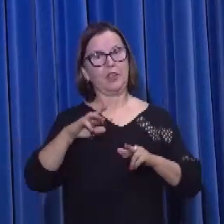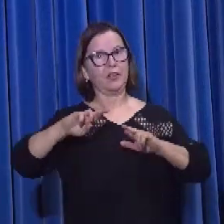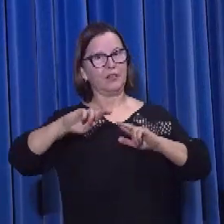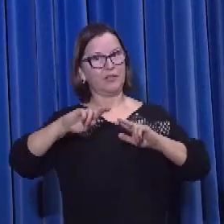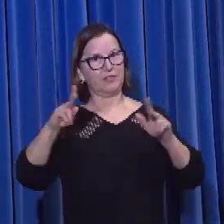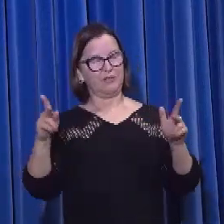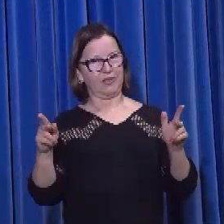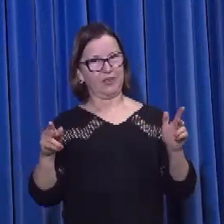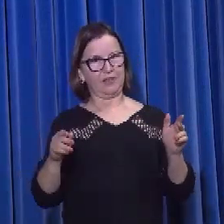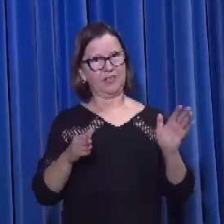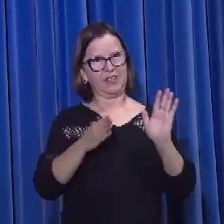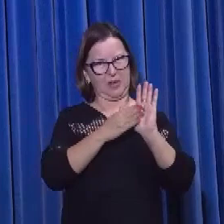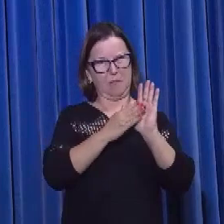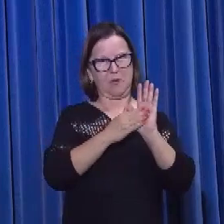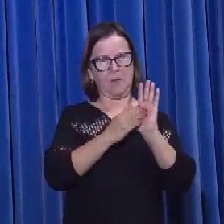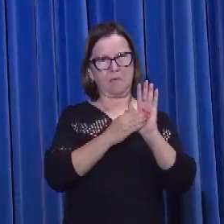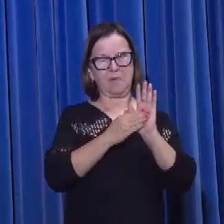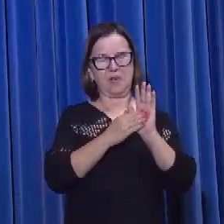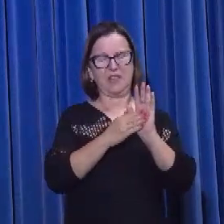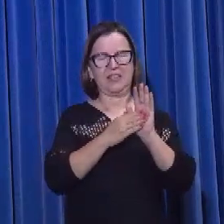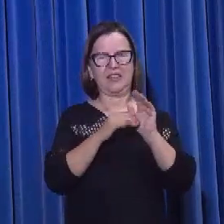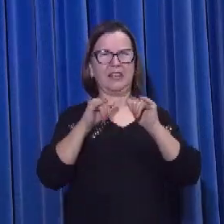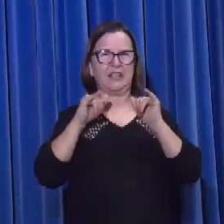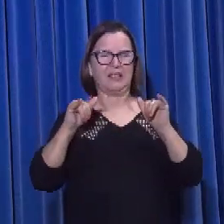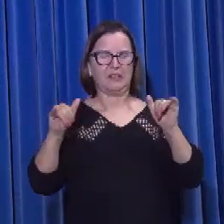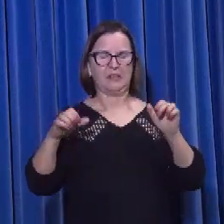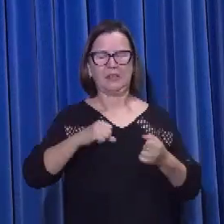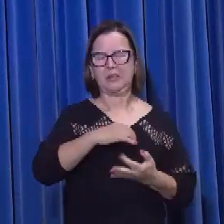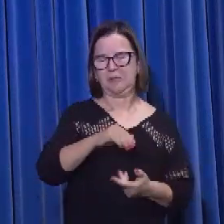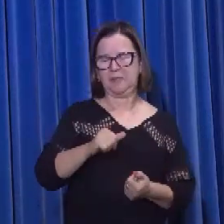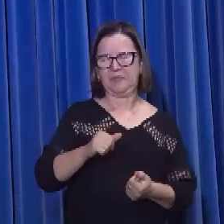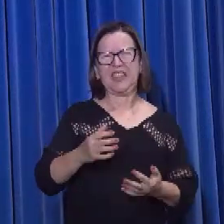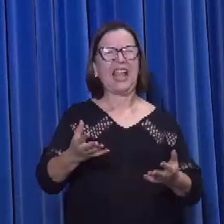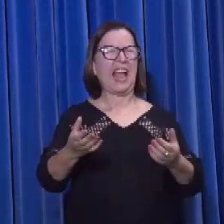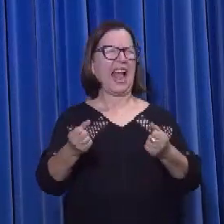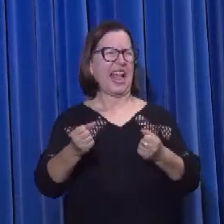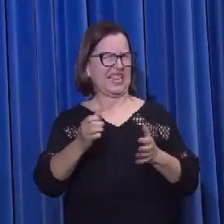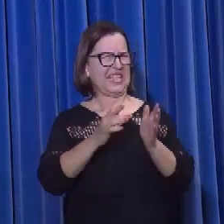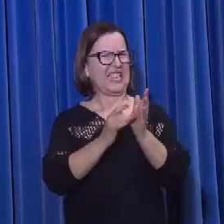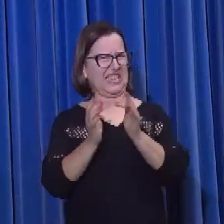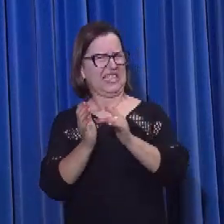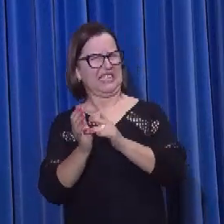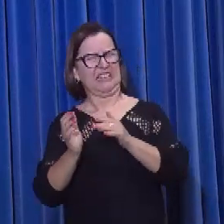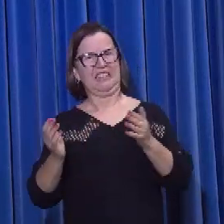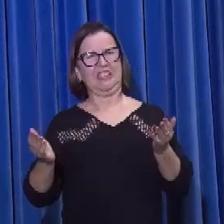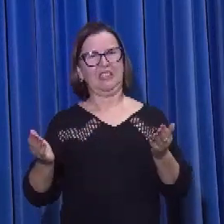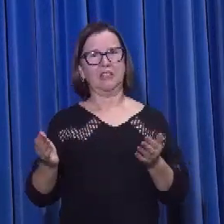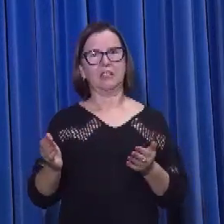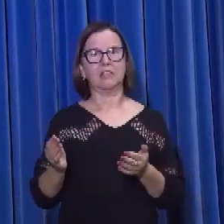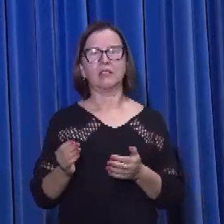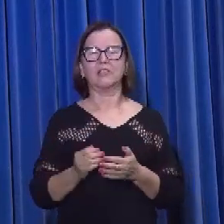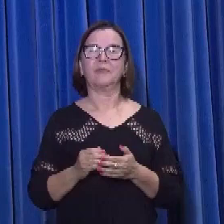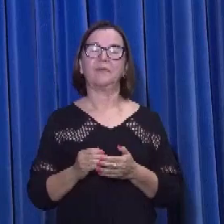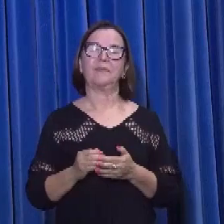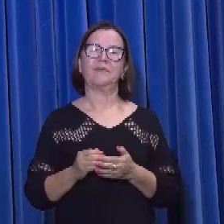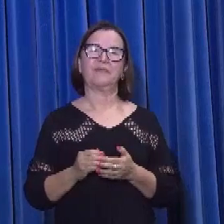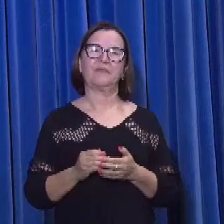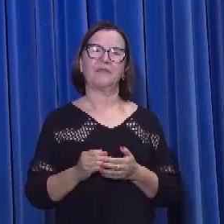daquela proposta que se ouve aí no mundo. Aceite Jesus e o seu problema está resolvido. Muitos,